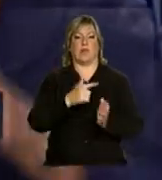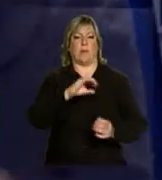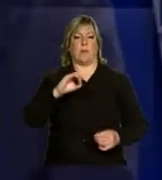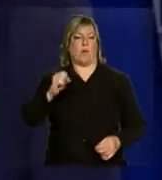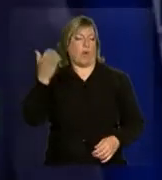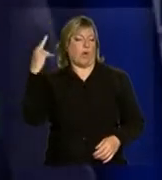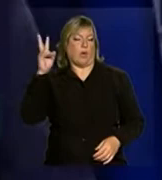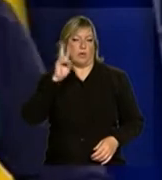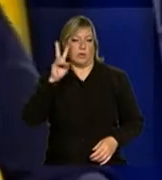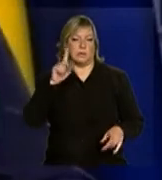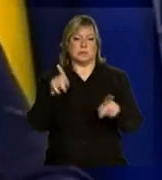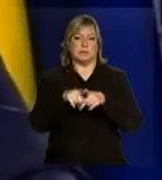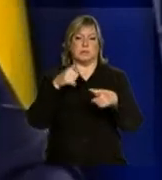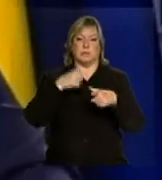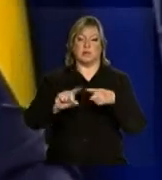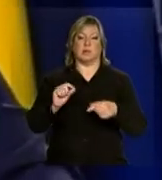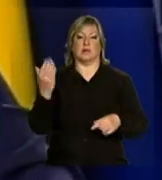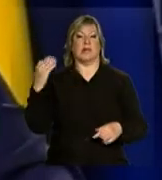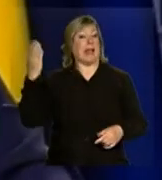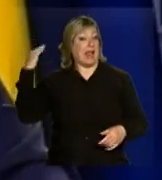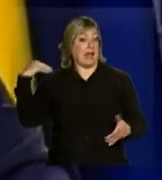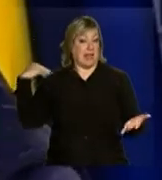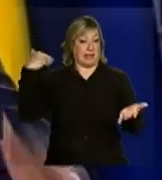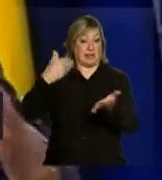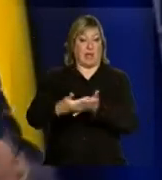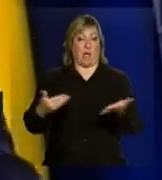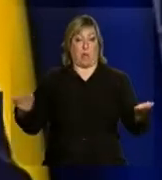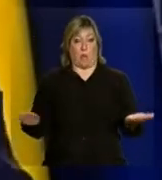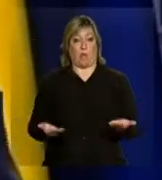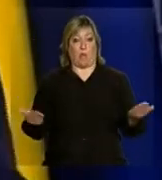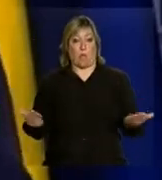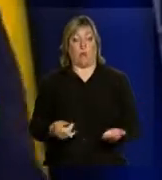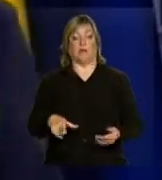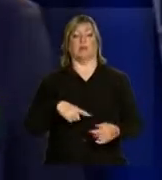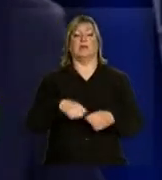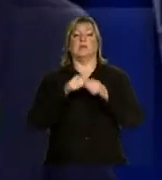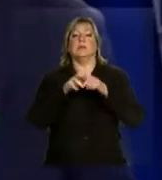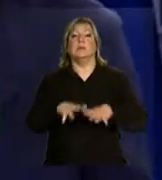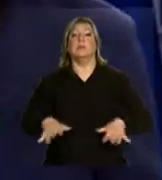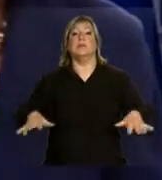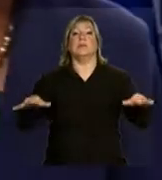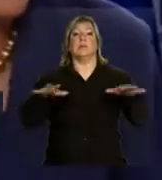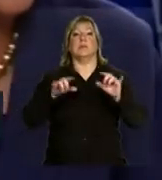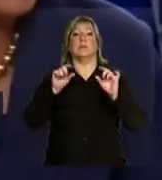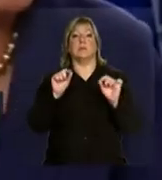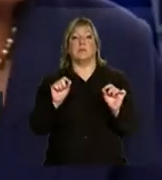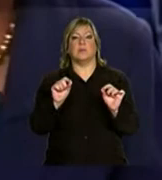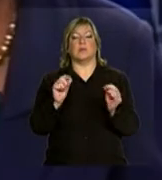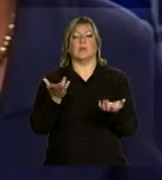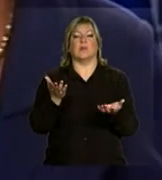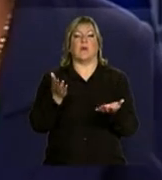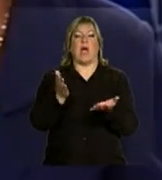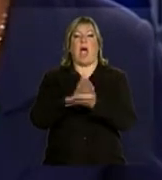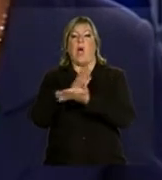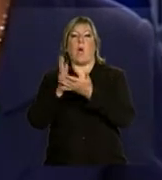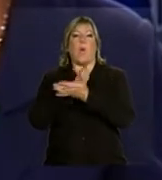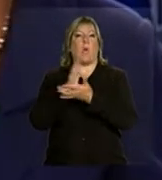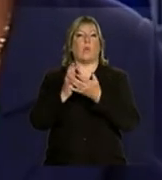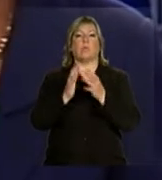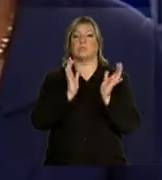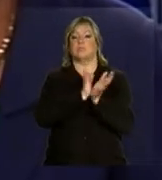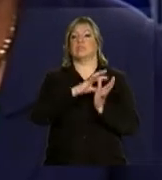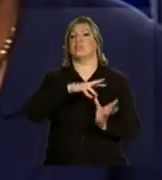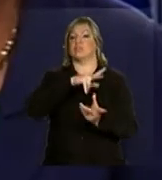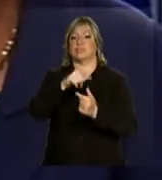Nós sabemos também que de lá para cá, ela contagiou algumas partes do mundo. Eu tenho a